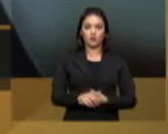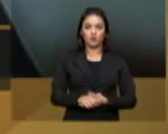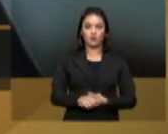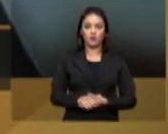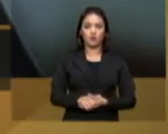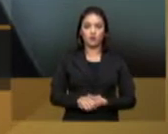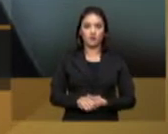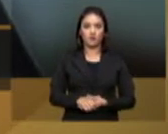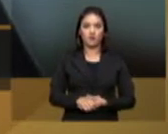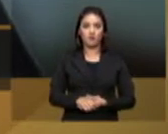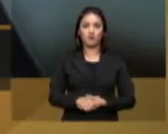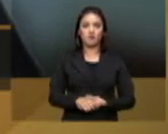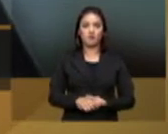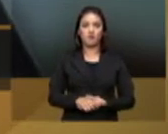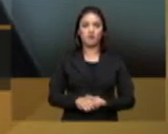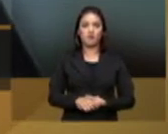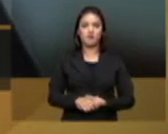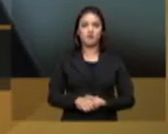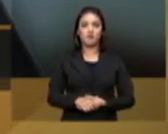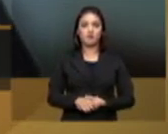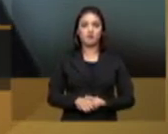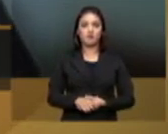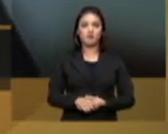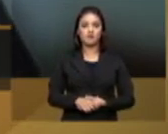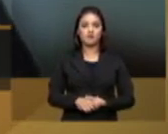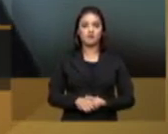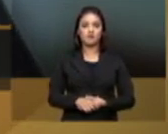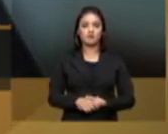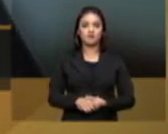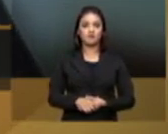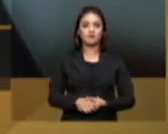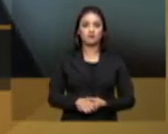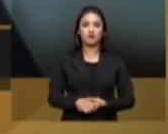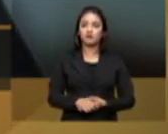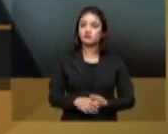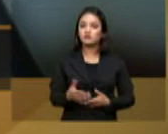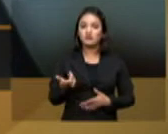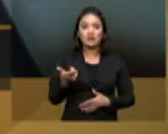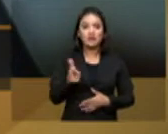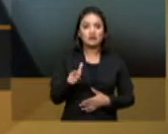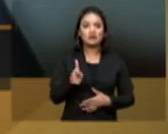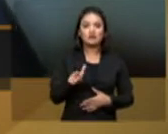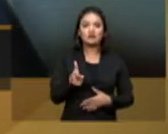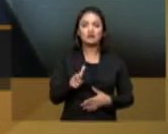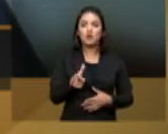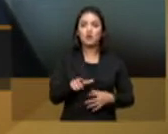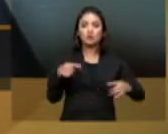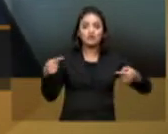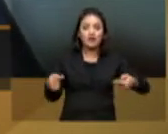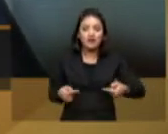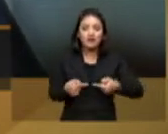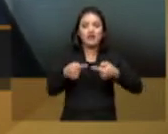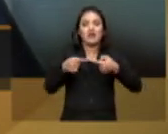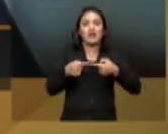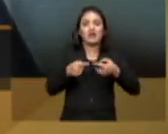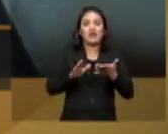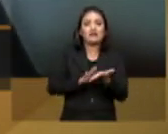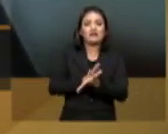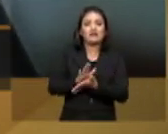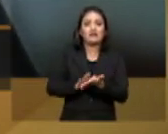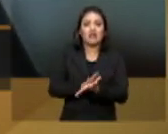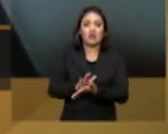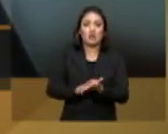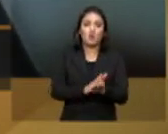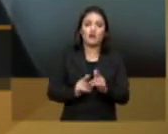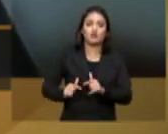Vide não estarem essas exações vinculadas a nenhuma atividade estatal específica.